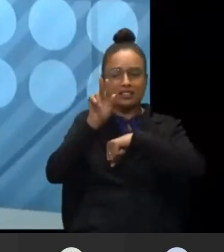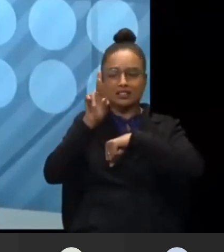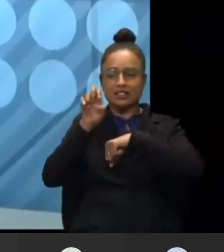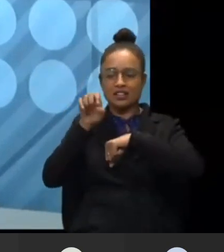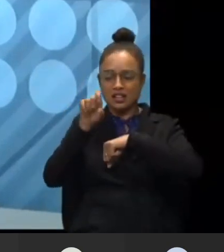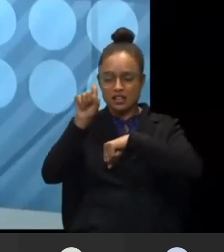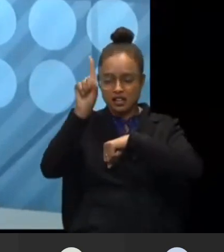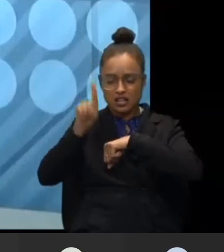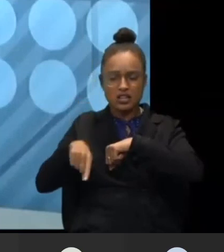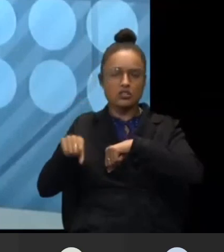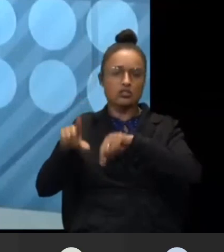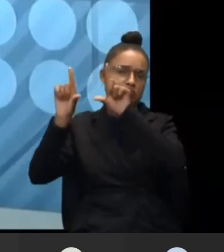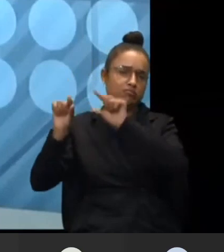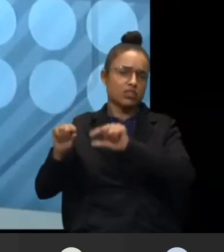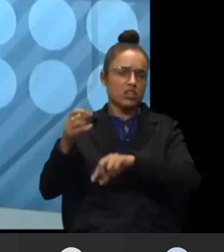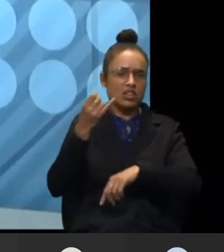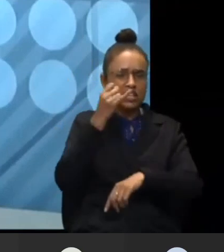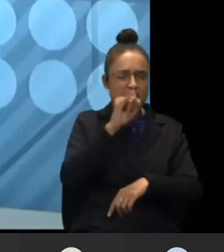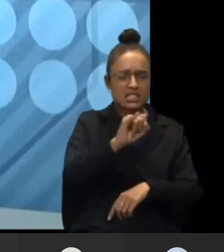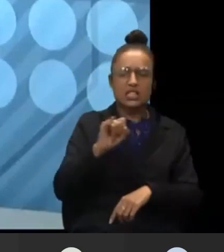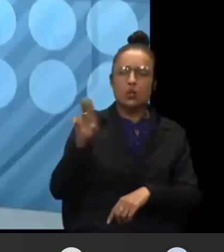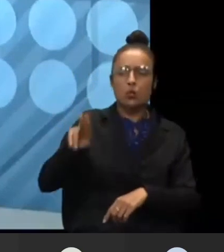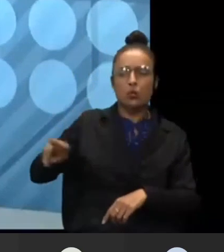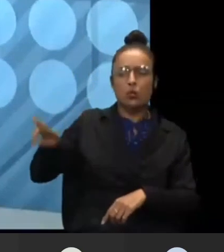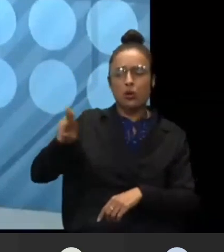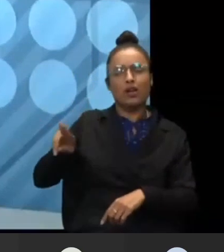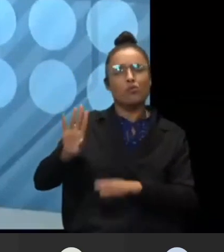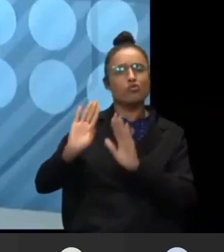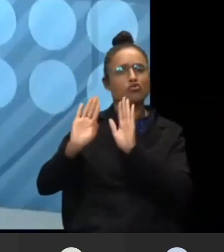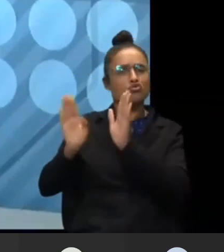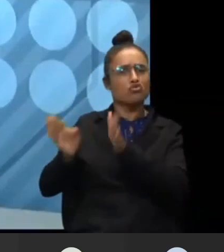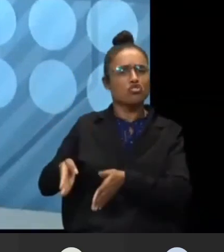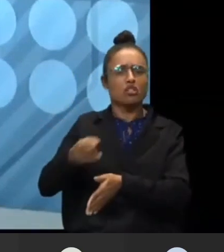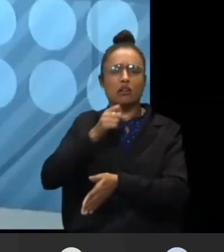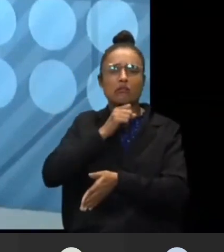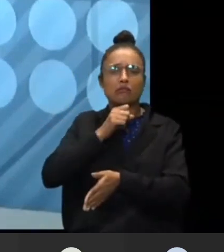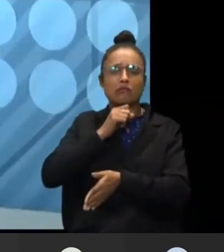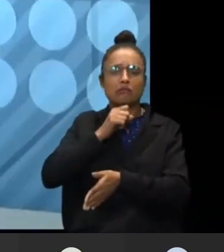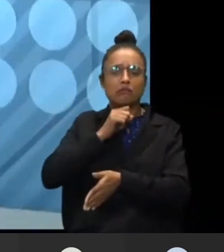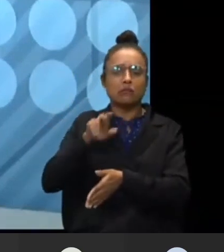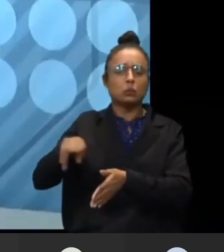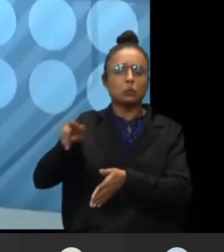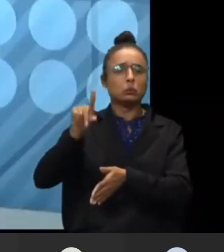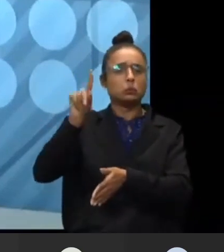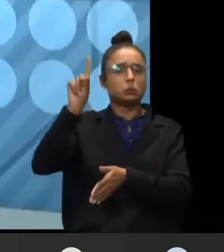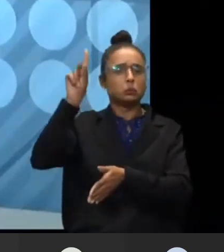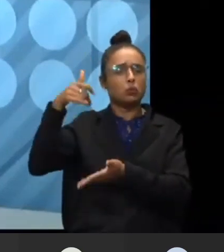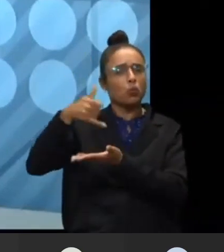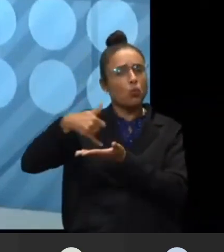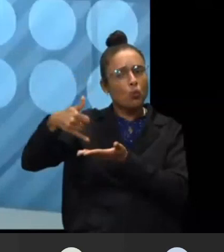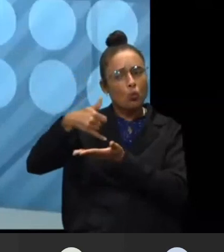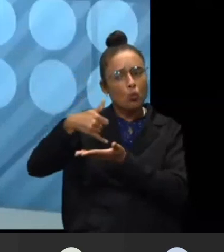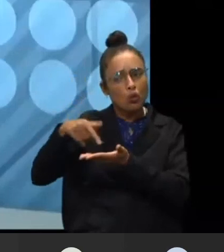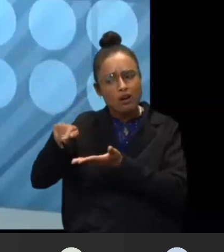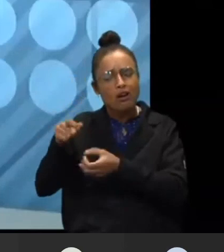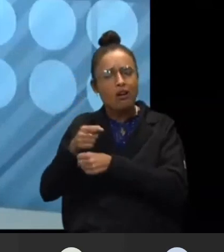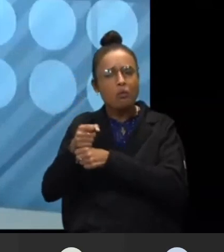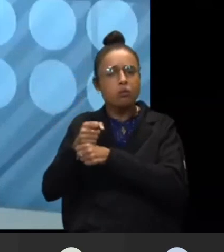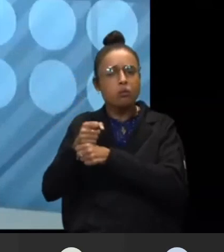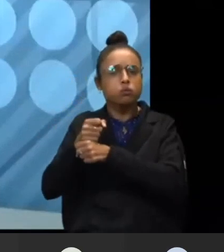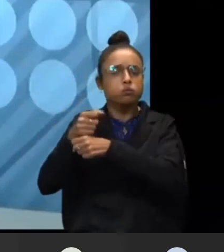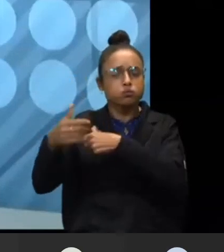um óleo rançoso, um óleo velho, a quantidade de ácidos graxos livre é maior. Então, conforme o tempo vai